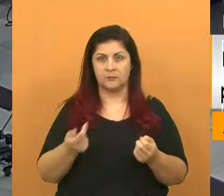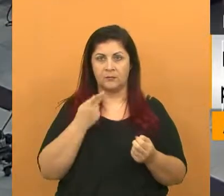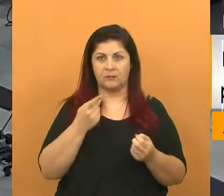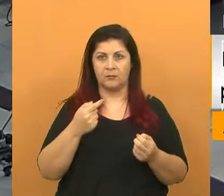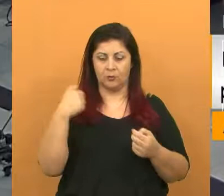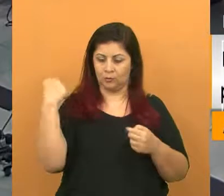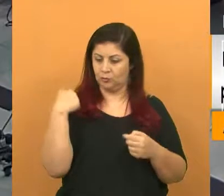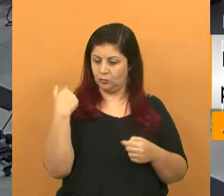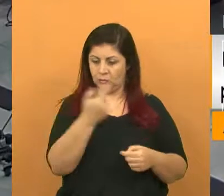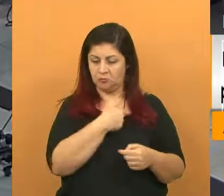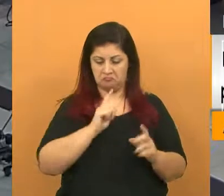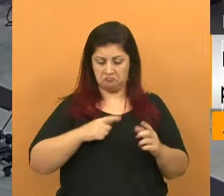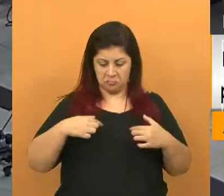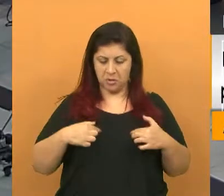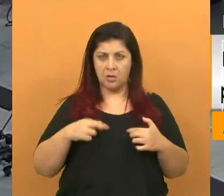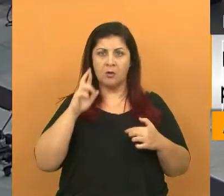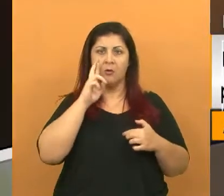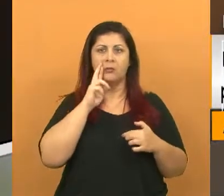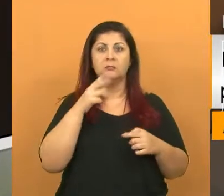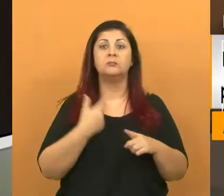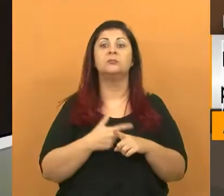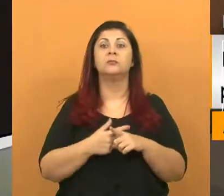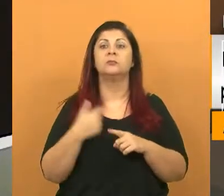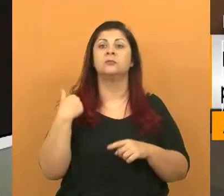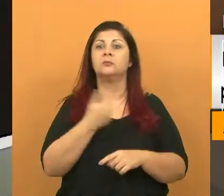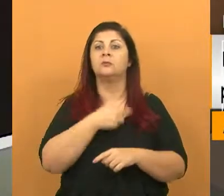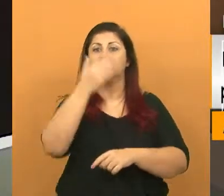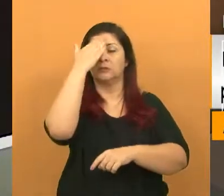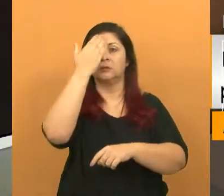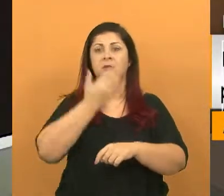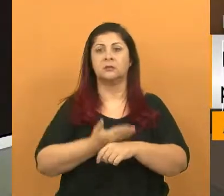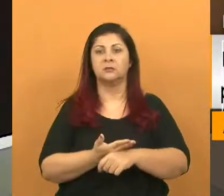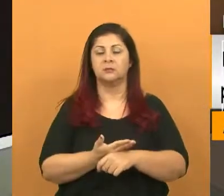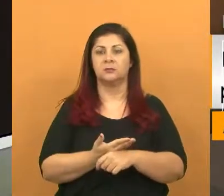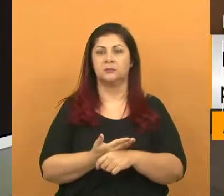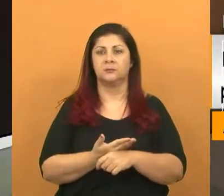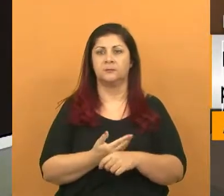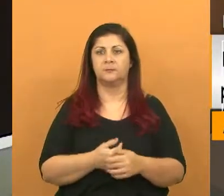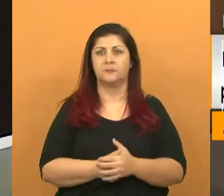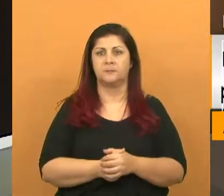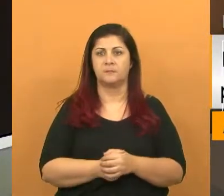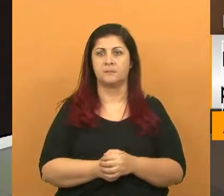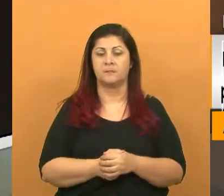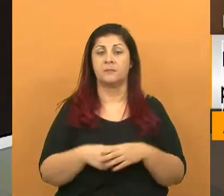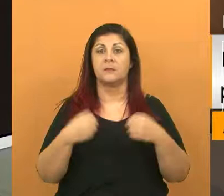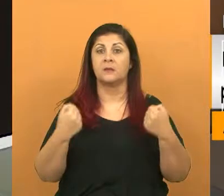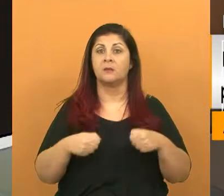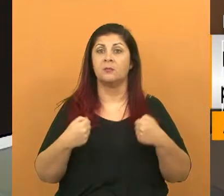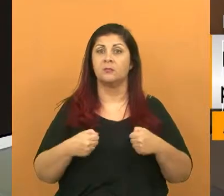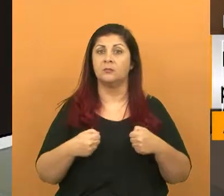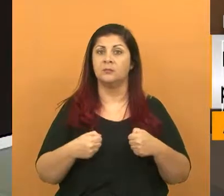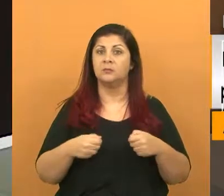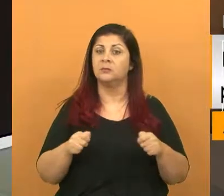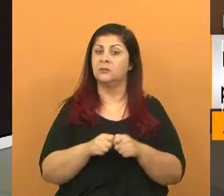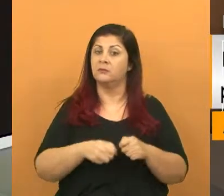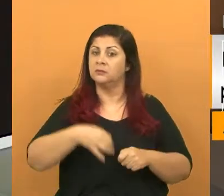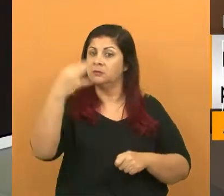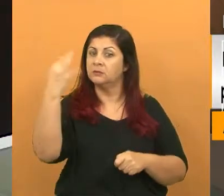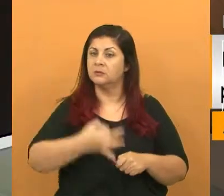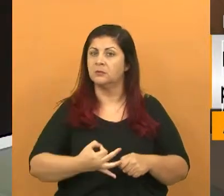não se vestir de rosa, porque a gente acredita que as medidas elas têm que ser mais efetivas do que além